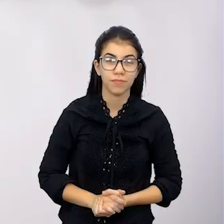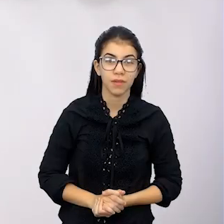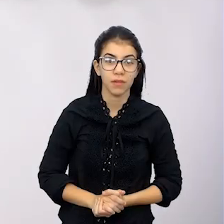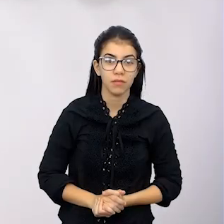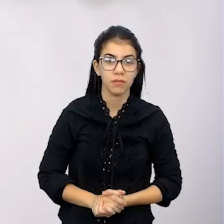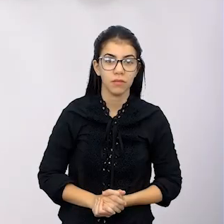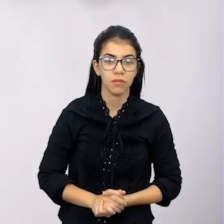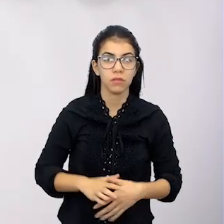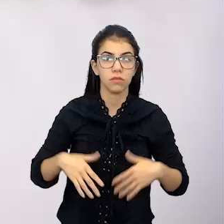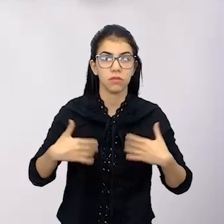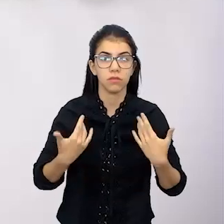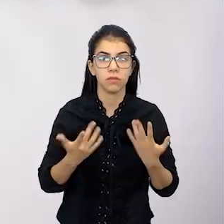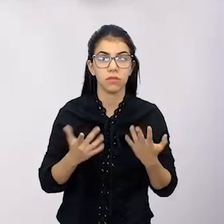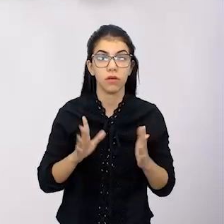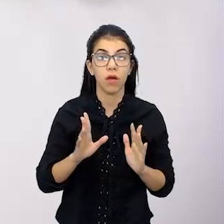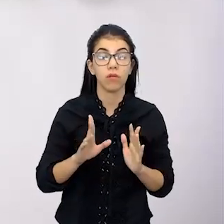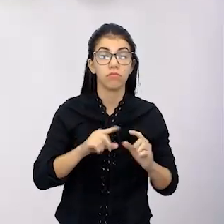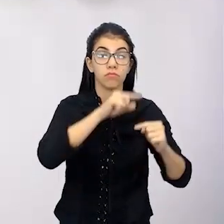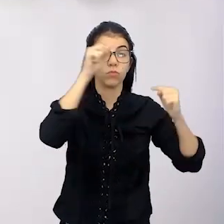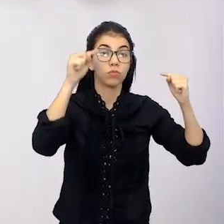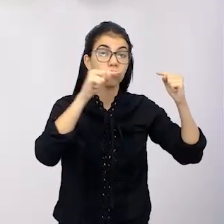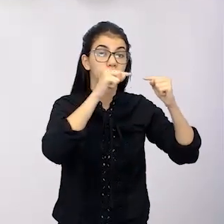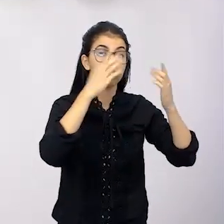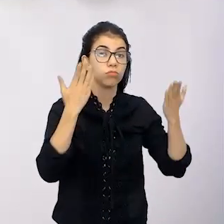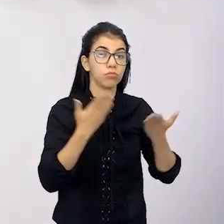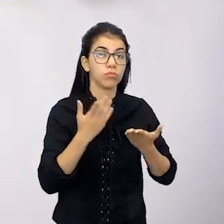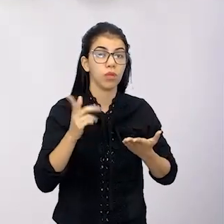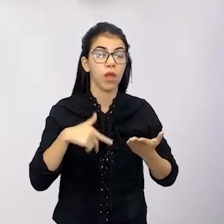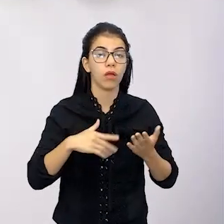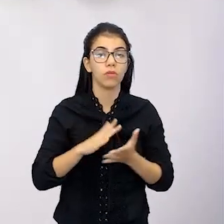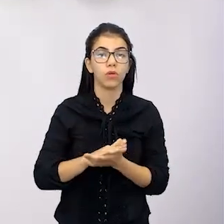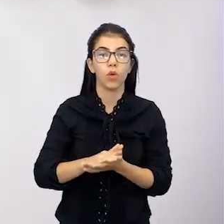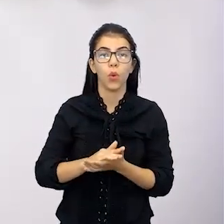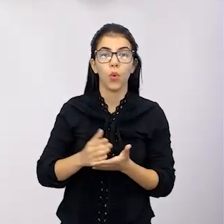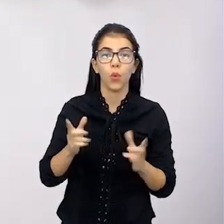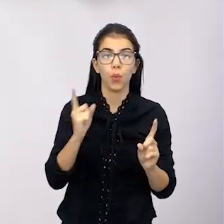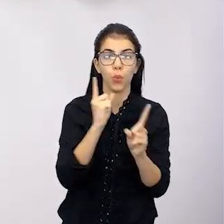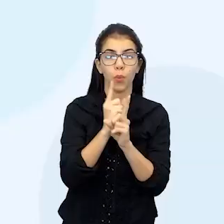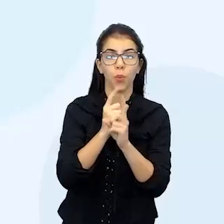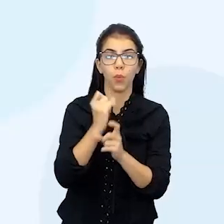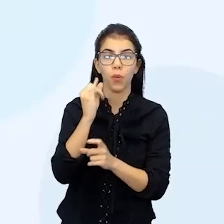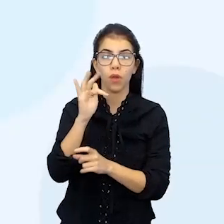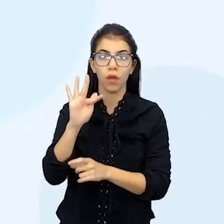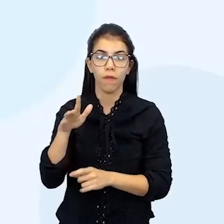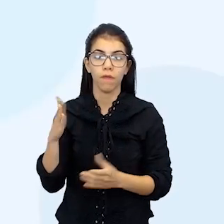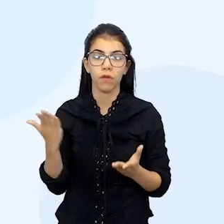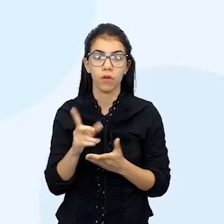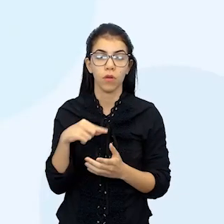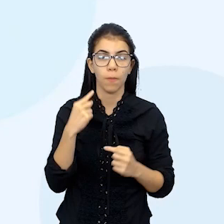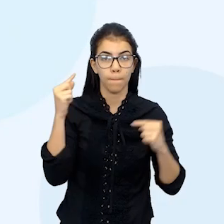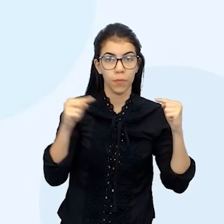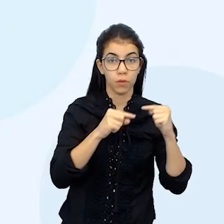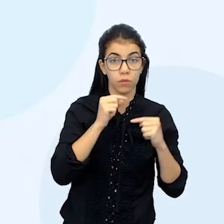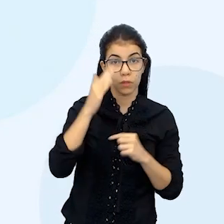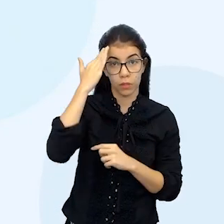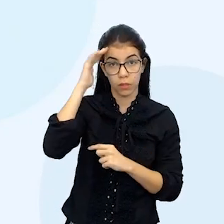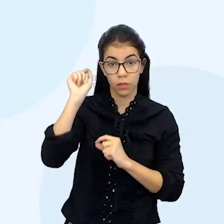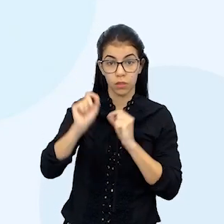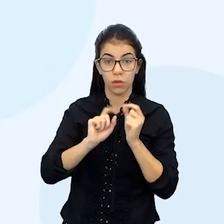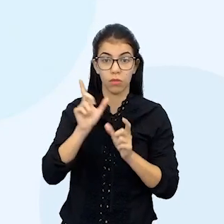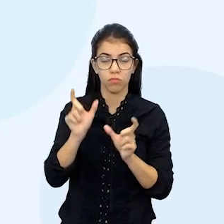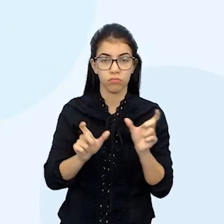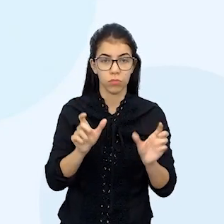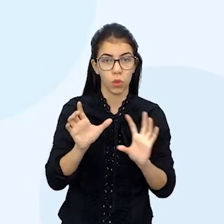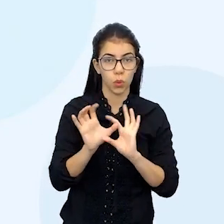Bom, professores, vamos lá, vamos tratar os objetivos do encontro formativo de hoje. Nós teremos como objetivos compreender a condição